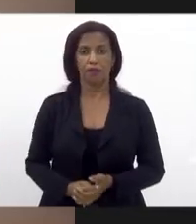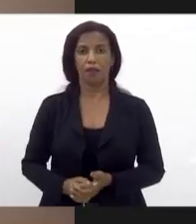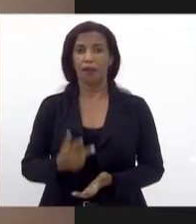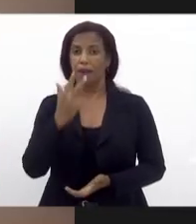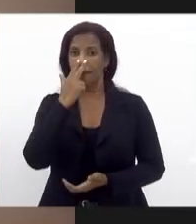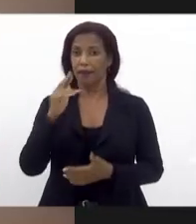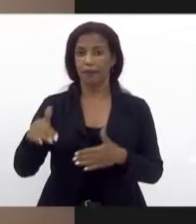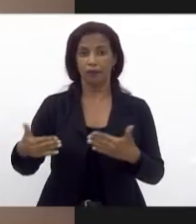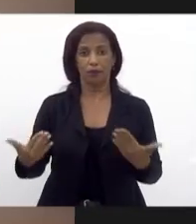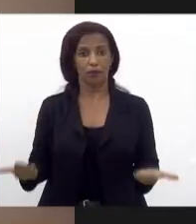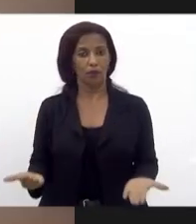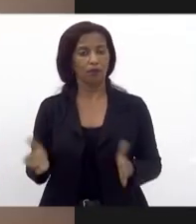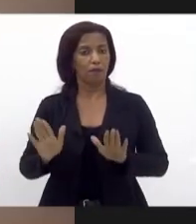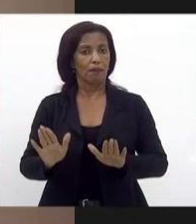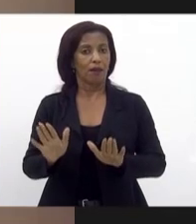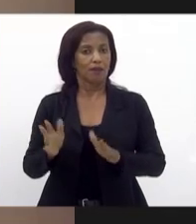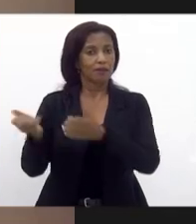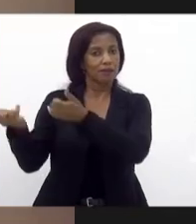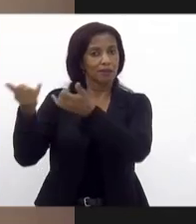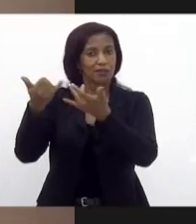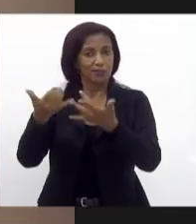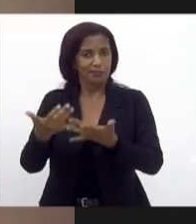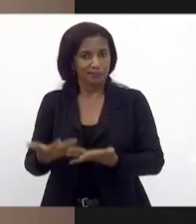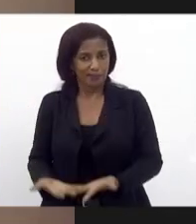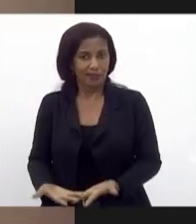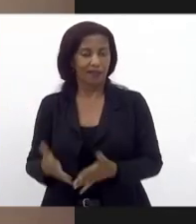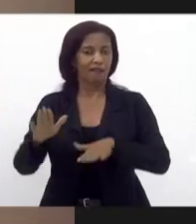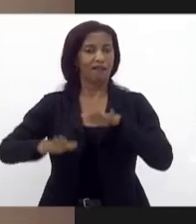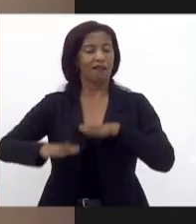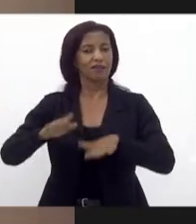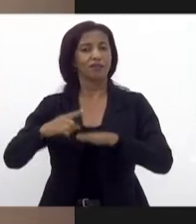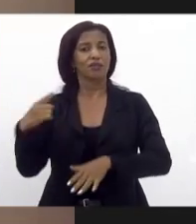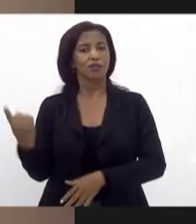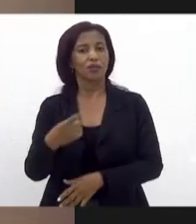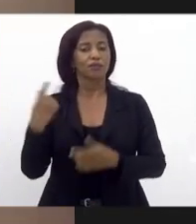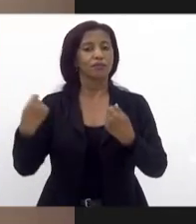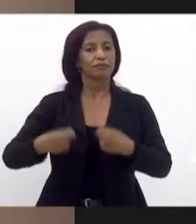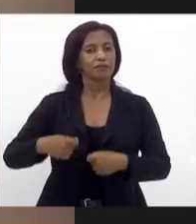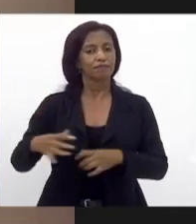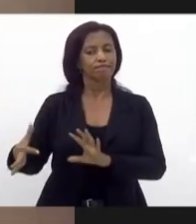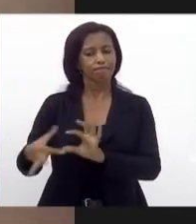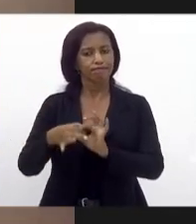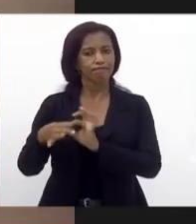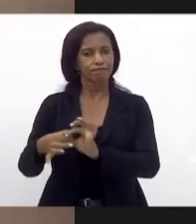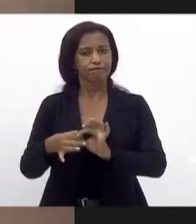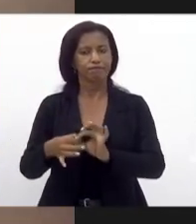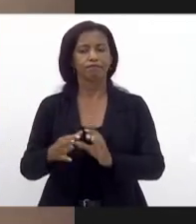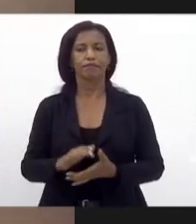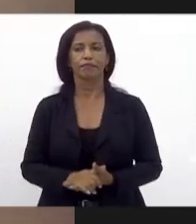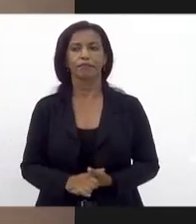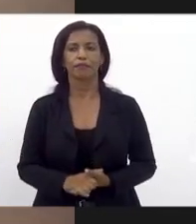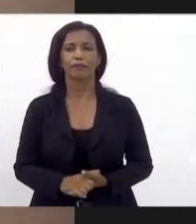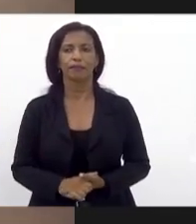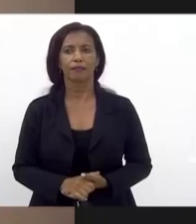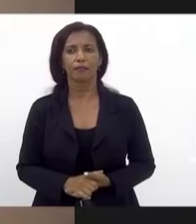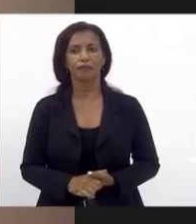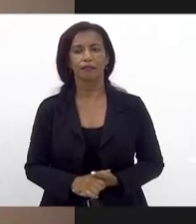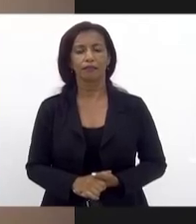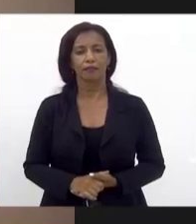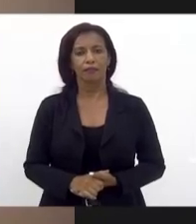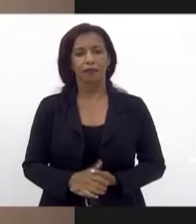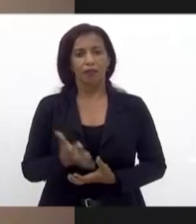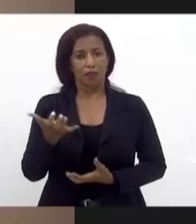parece óbvio, mas até para explicar o óbvio, às vezes, nós precisamos nos unir. Né?